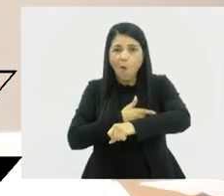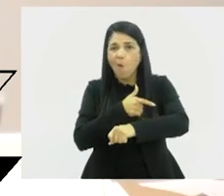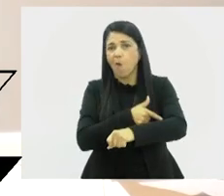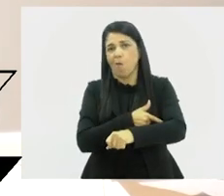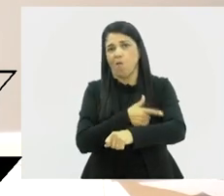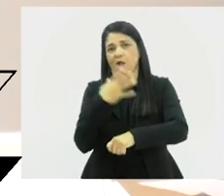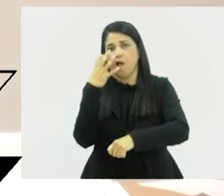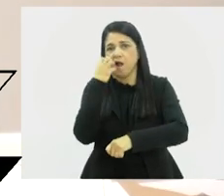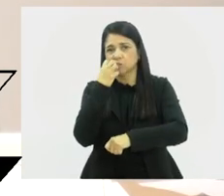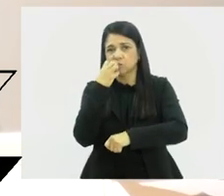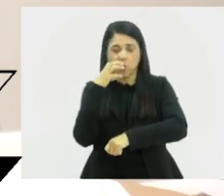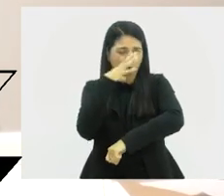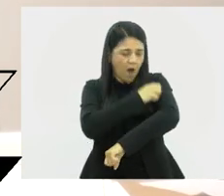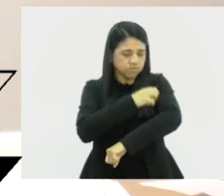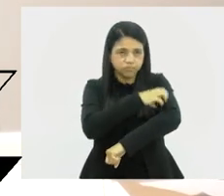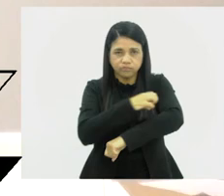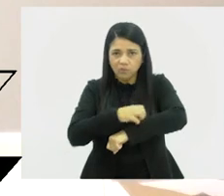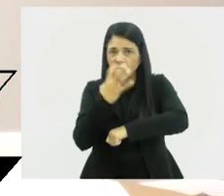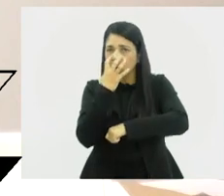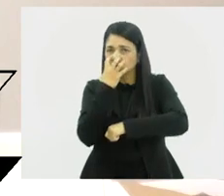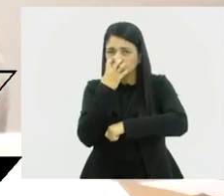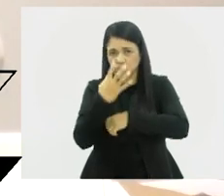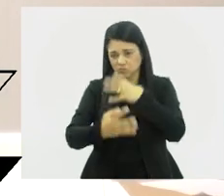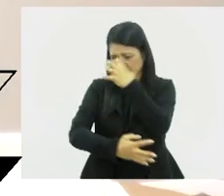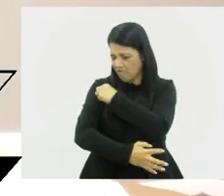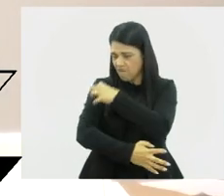Mas sempre quando tem um acidente desse tipo,